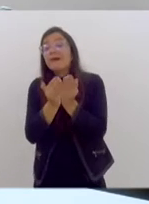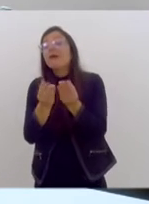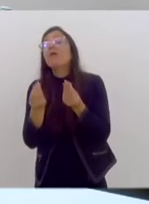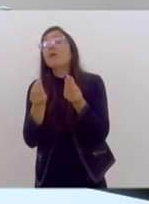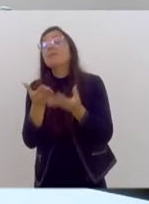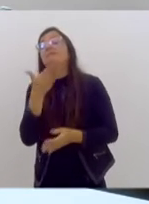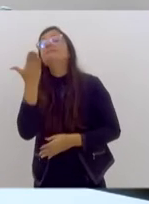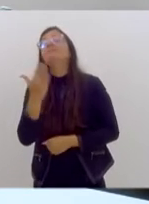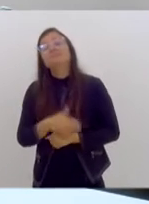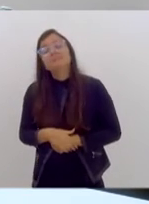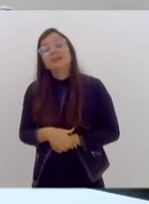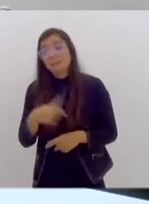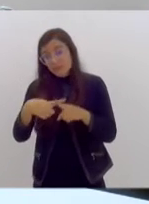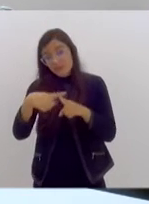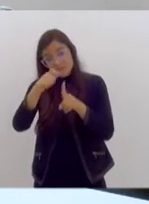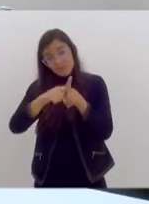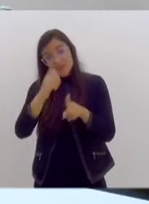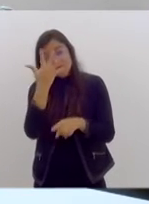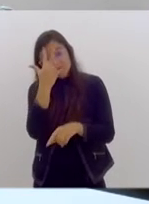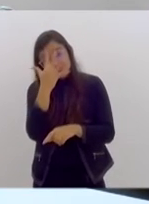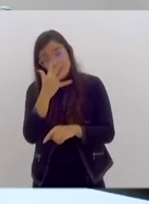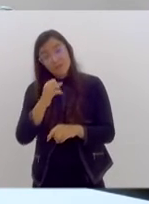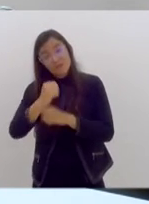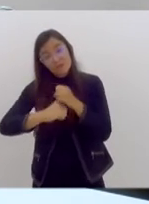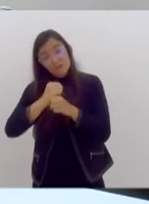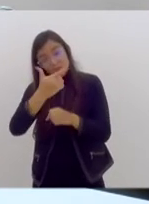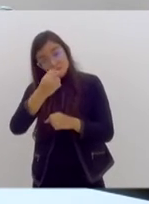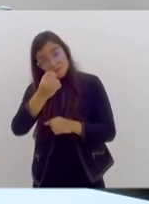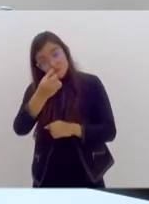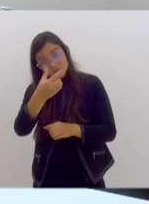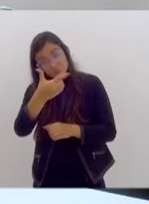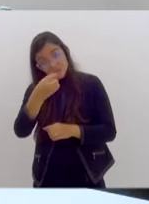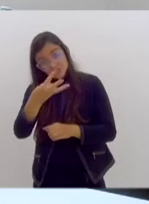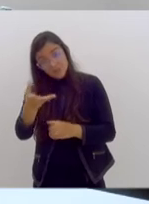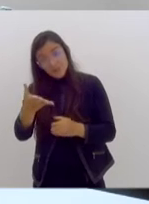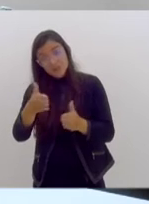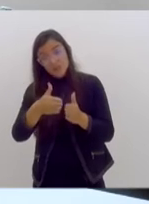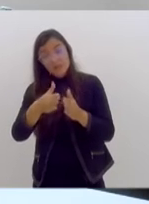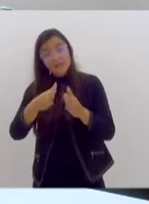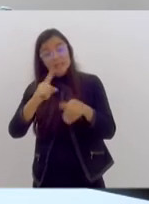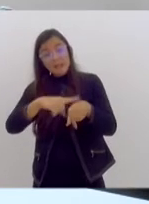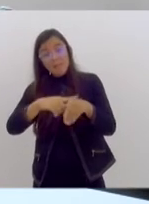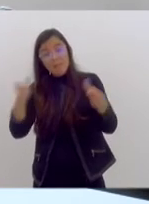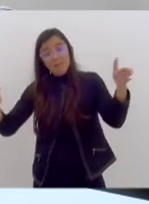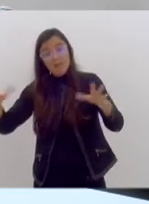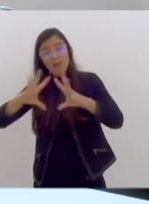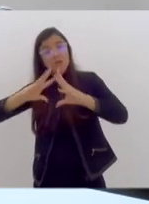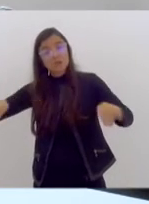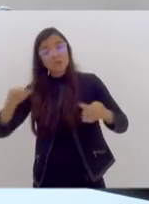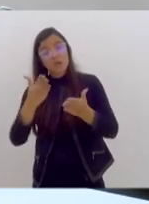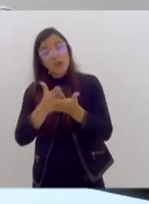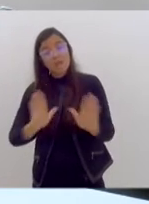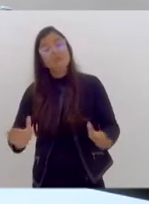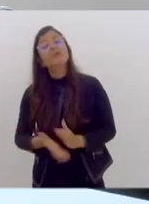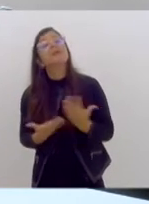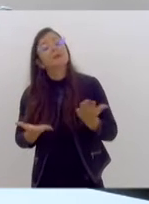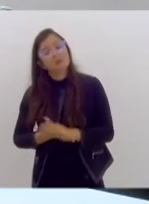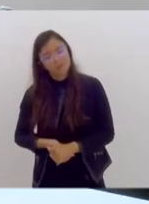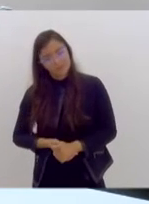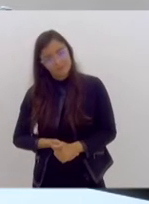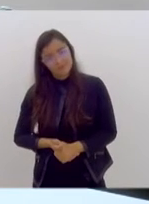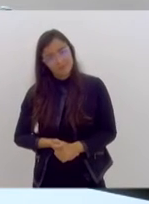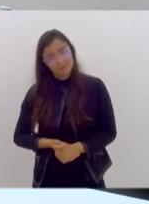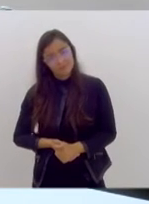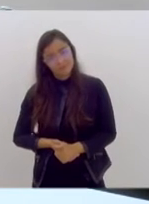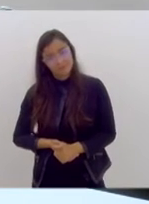o estado não tem nenhum plano o edital da nova legislação ainda está em processo de modelagem que vai acontecer em fevereiro de 23 no